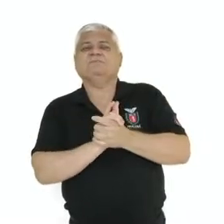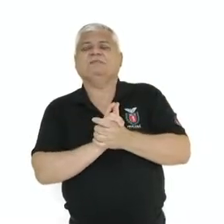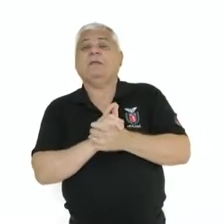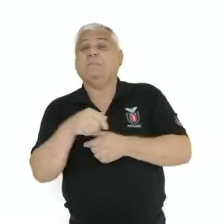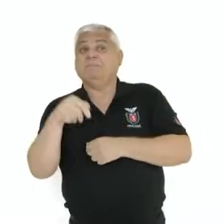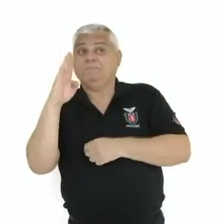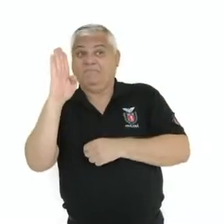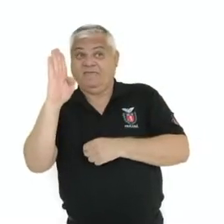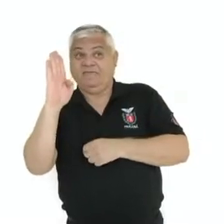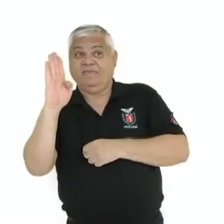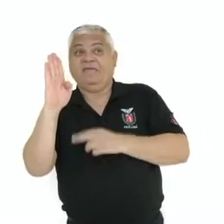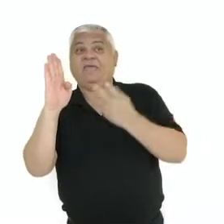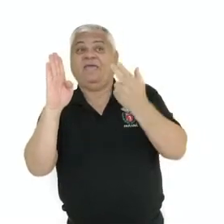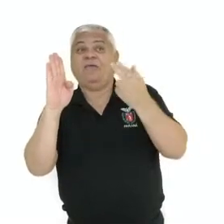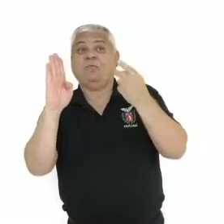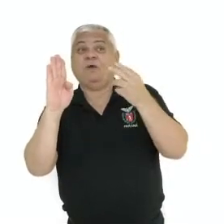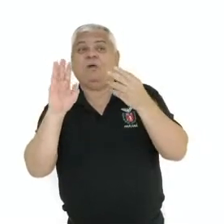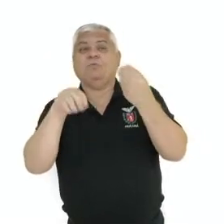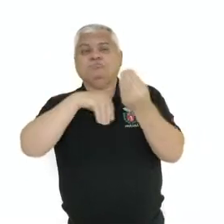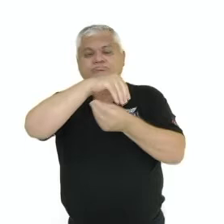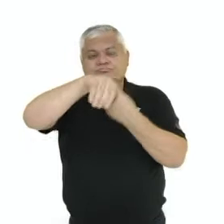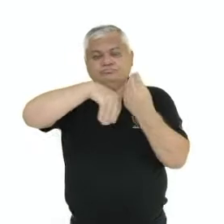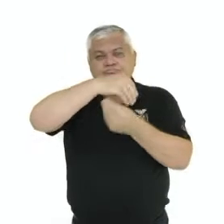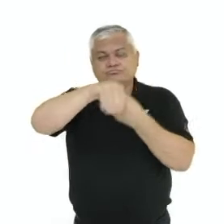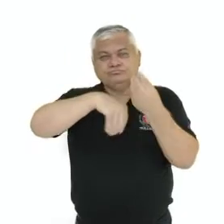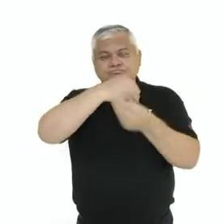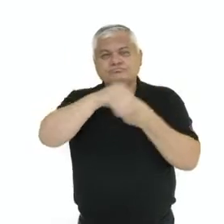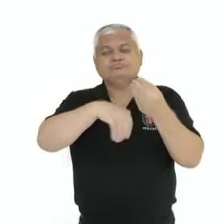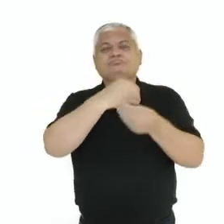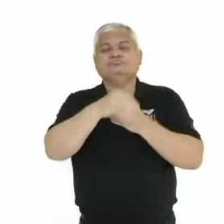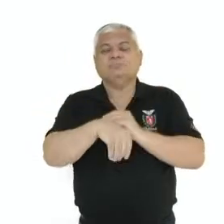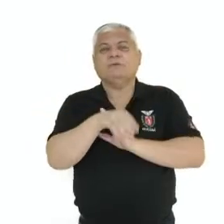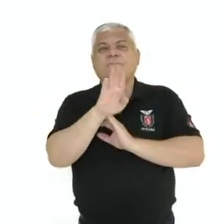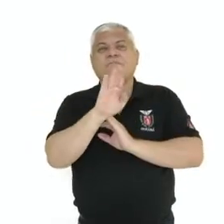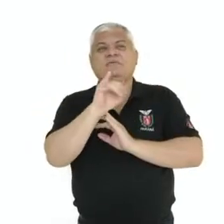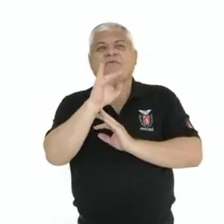B representa a concentração de bicarbonato,